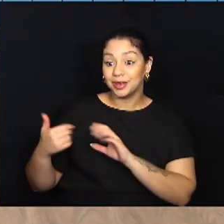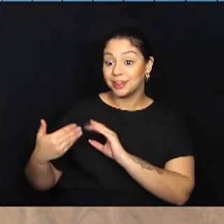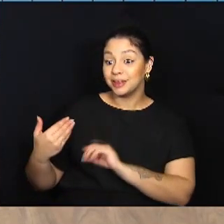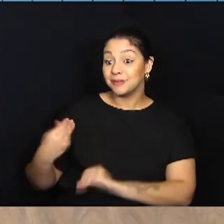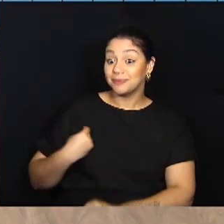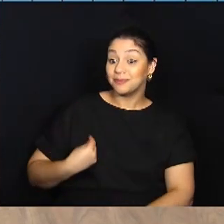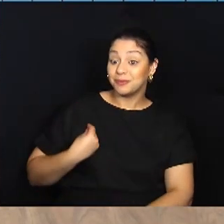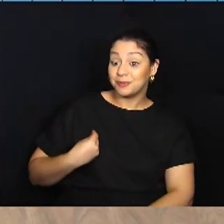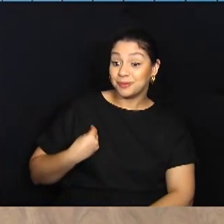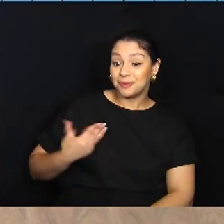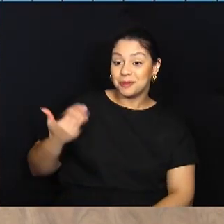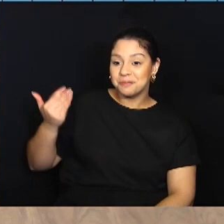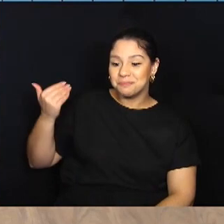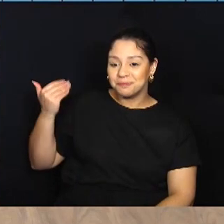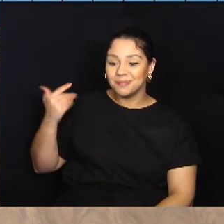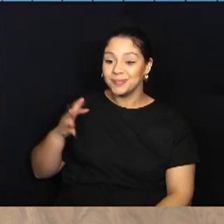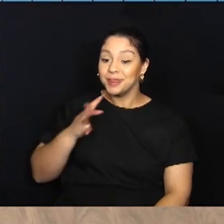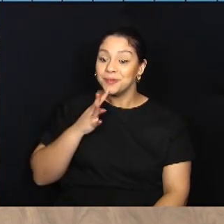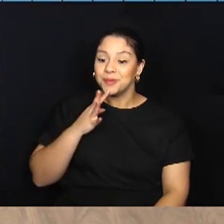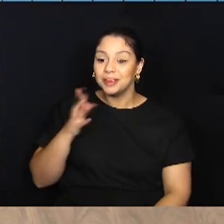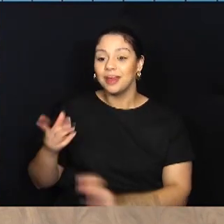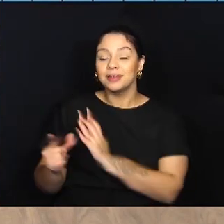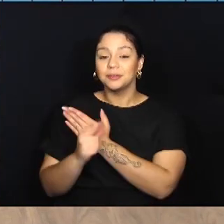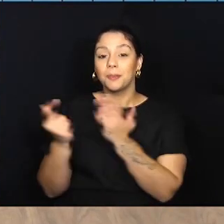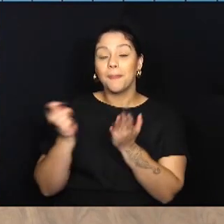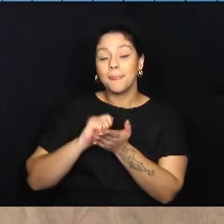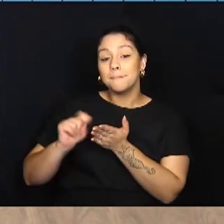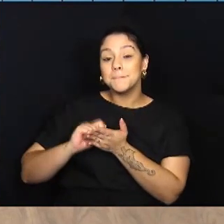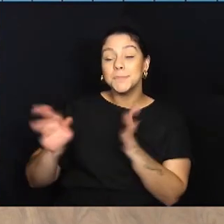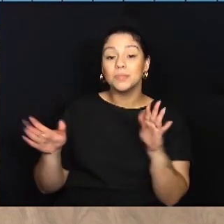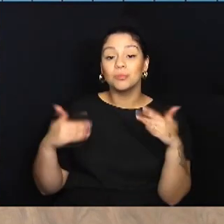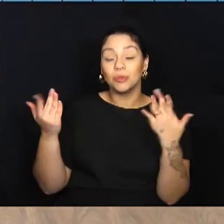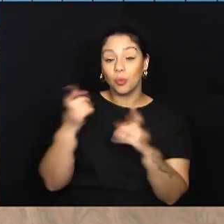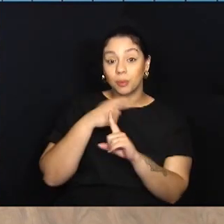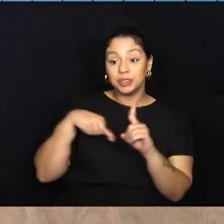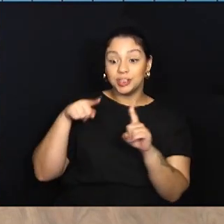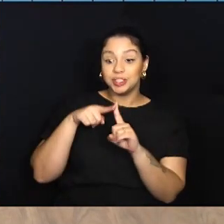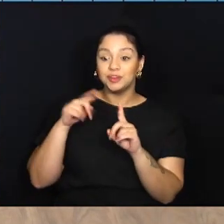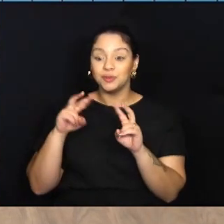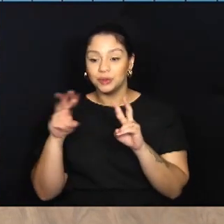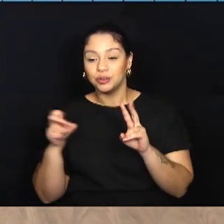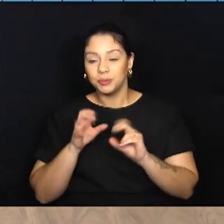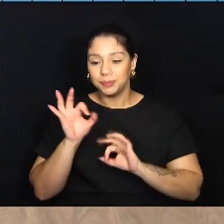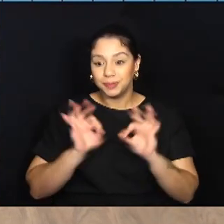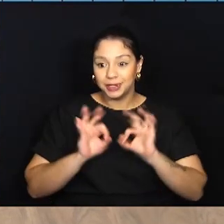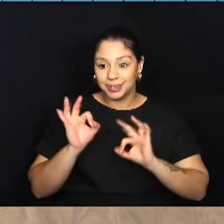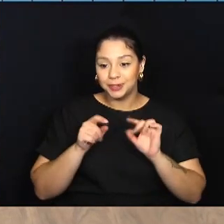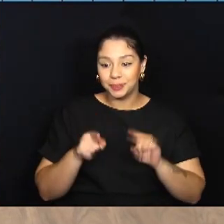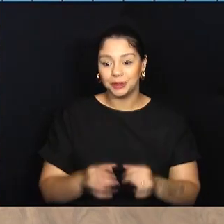conhecem o Fernando Sabino? Como é que é o objetivo de vocês quando vocês fazem esse planejamento?